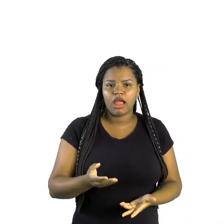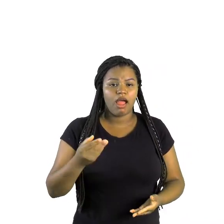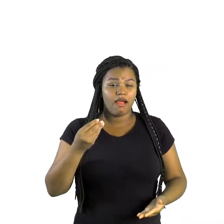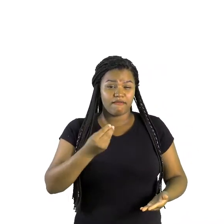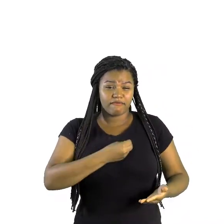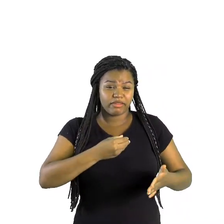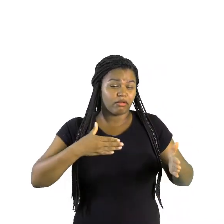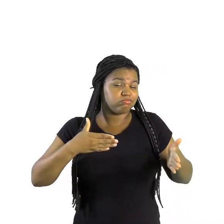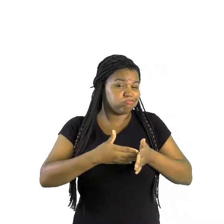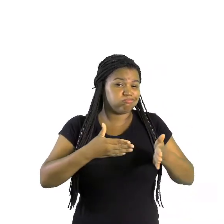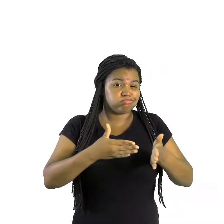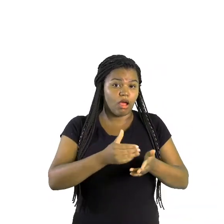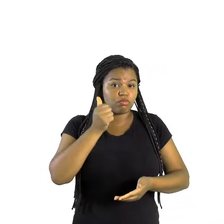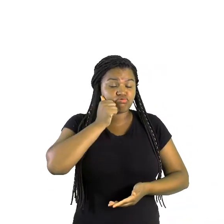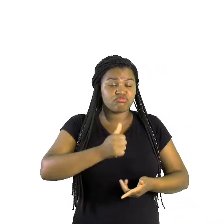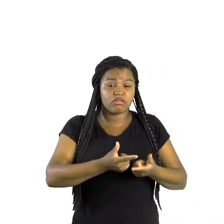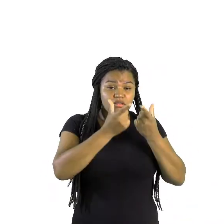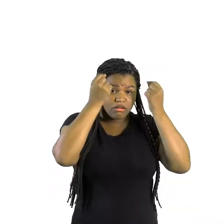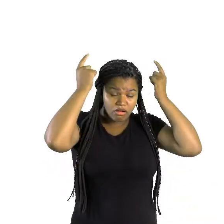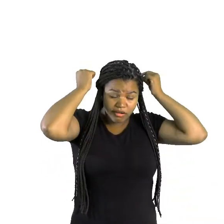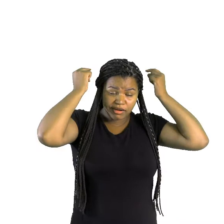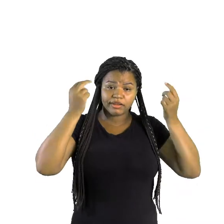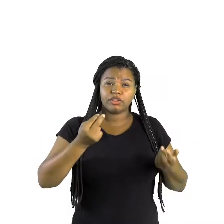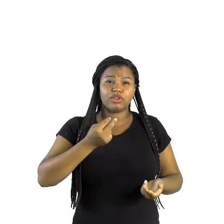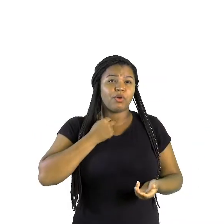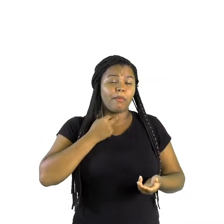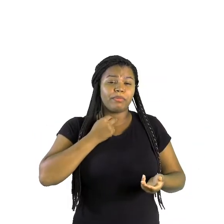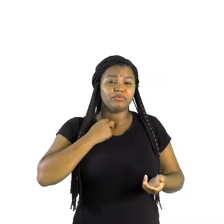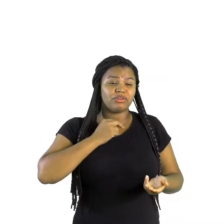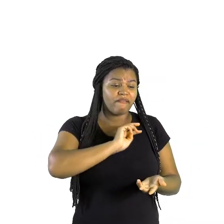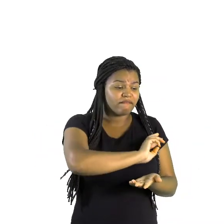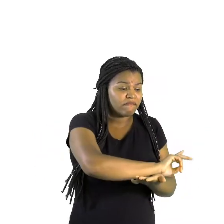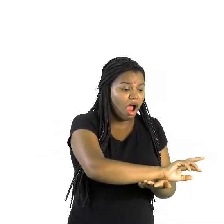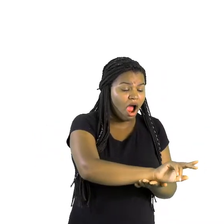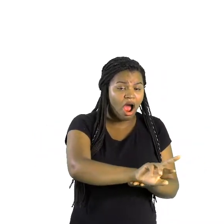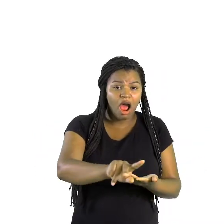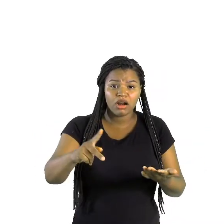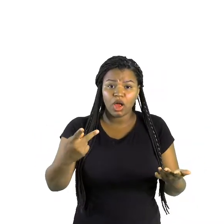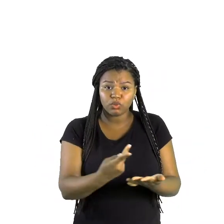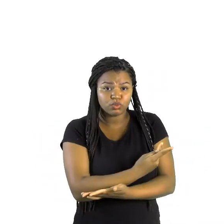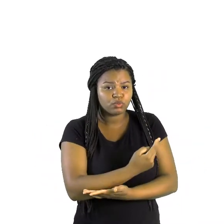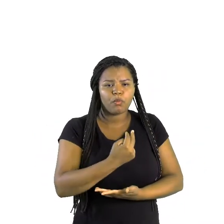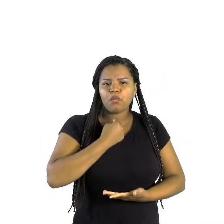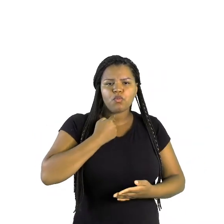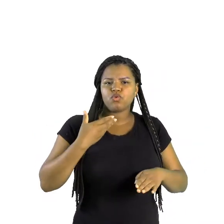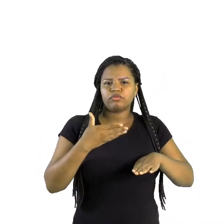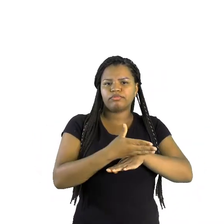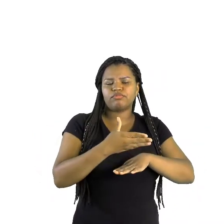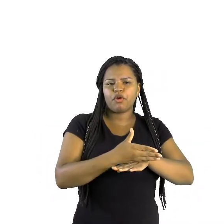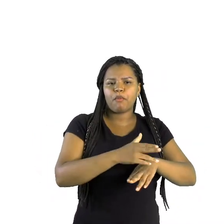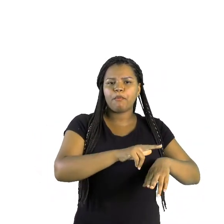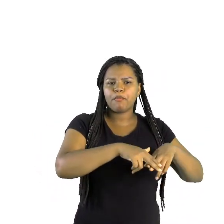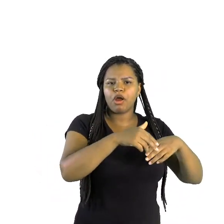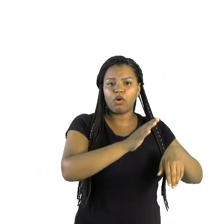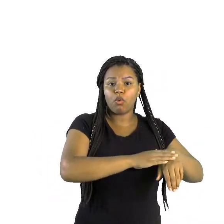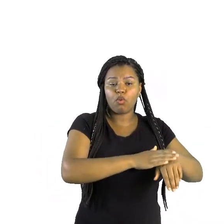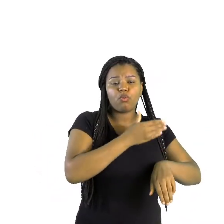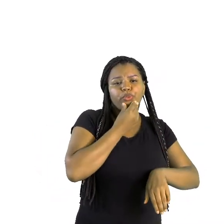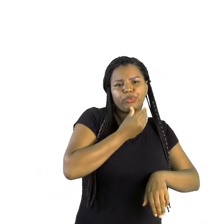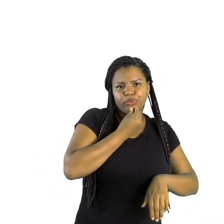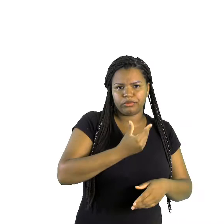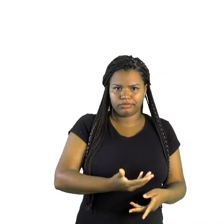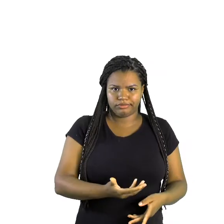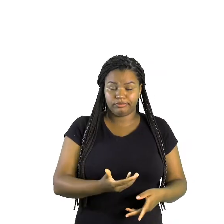da Grécia não podiam participar de uma série de atividades realizadas pelos homens, muito embora